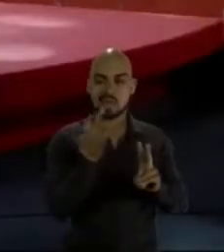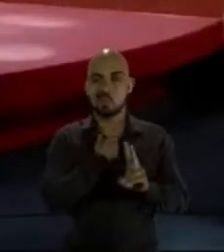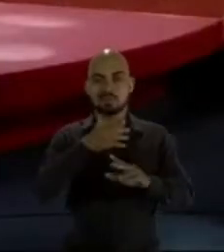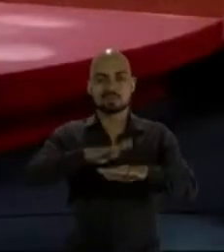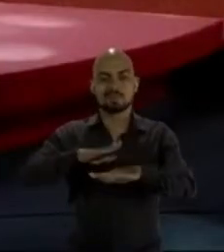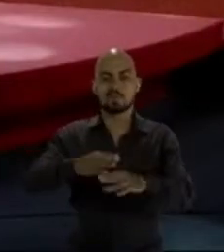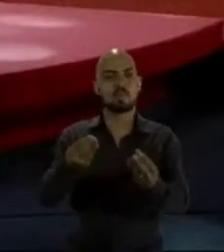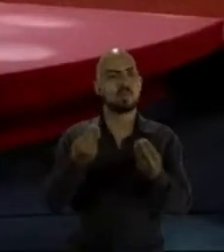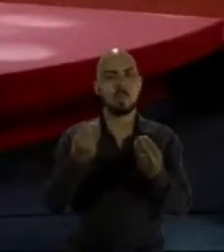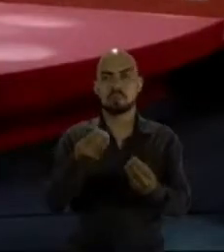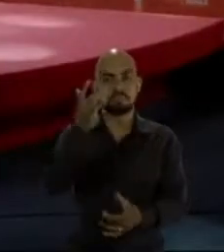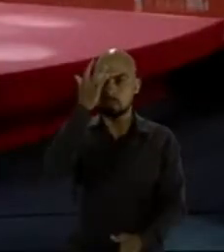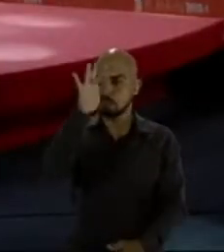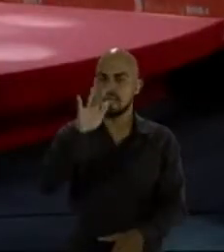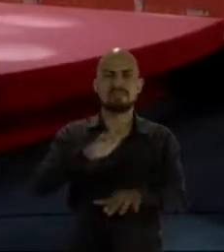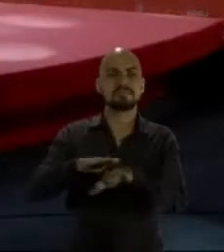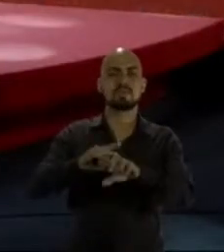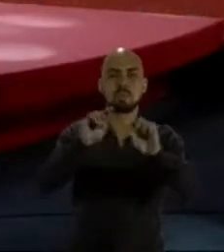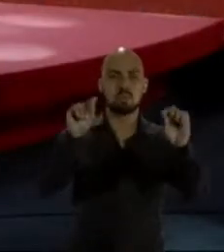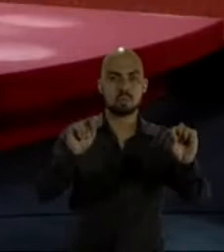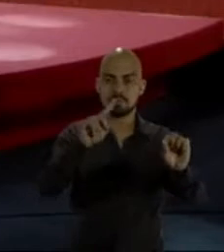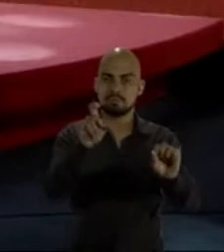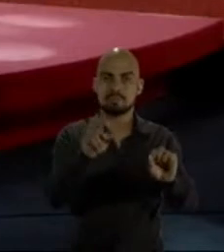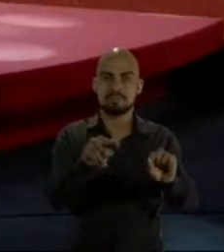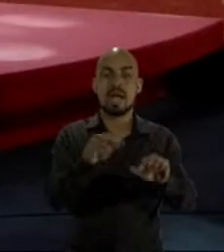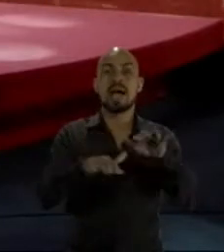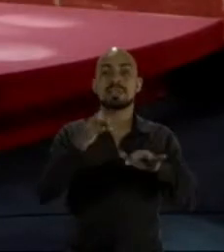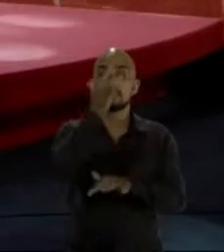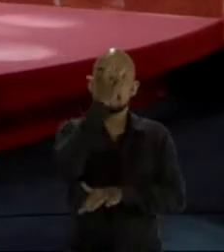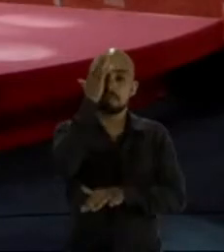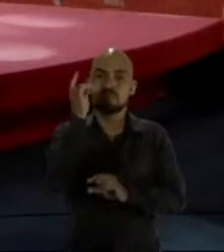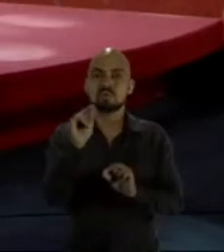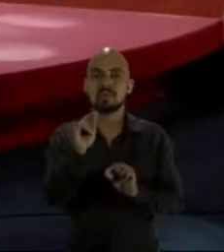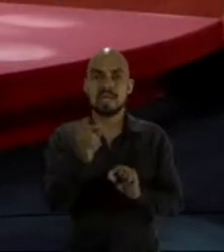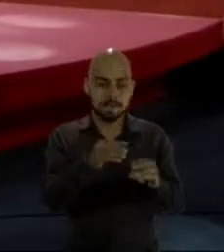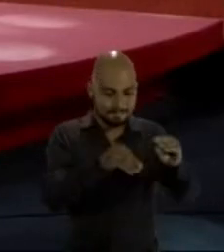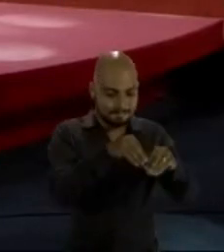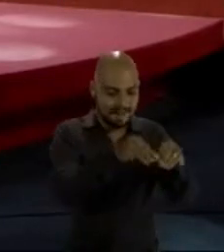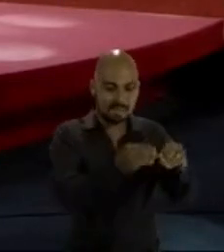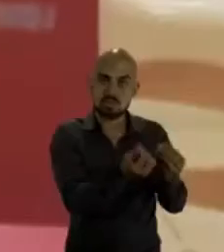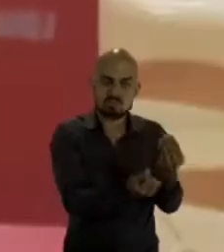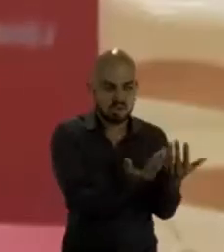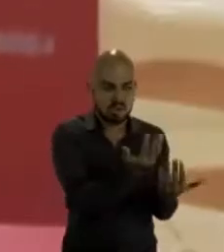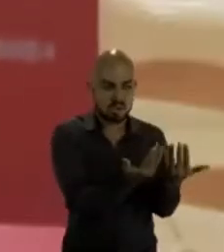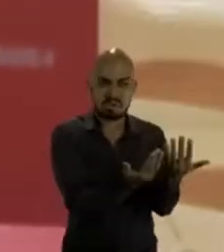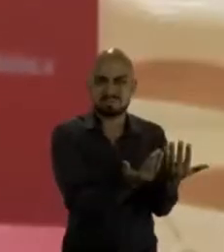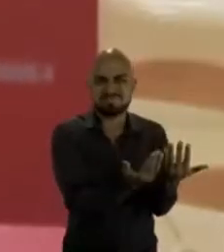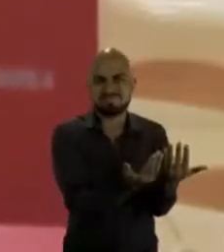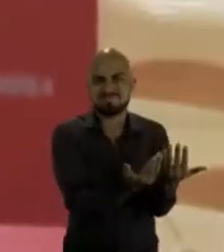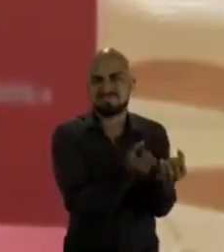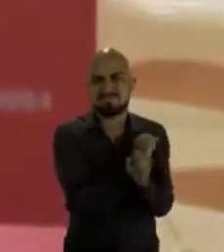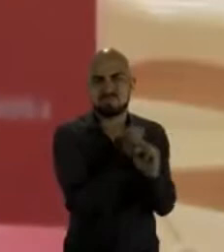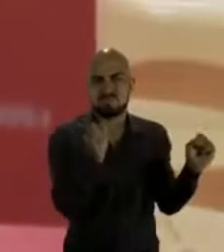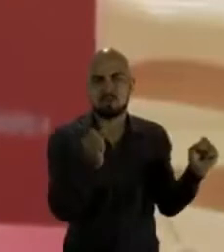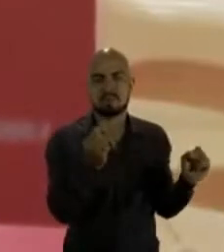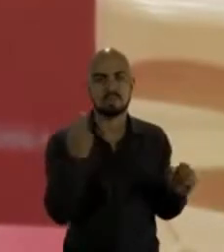tudo isso e a gente já não sabe mais o que fazer. E muitas vezes as pessoas acabam acolhendo o queimar o plástico, que não é a coisa mais adequada a se fazer, né?